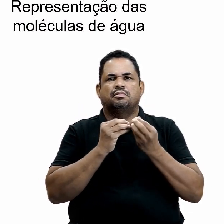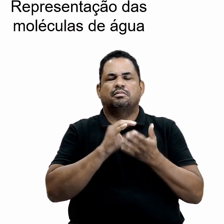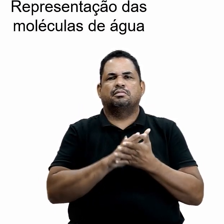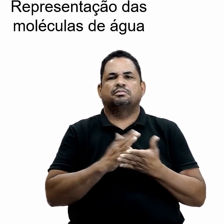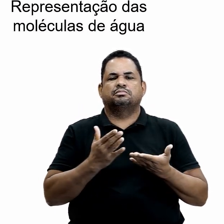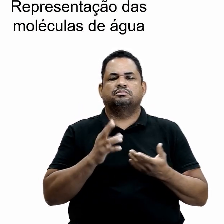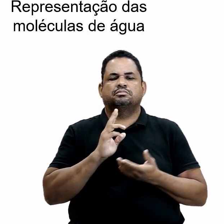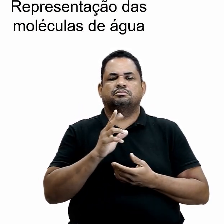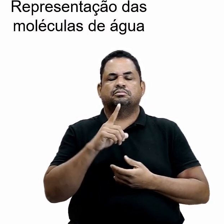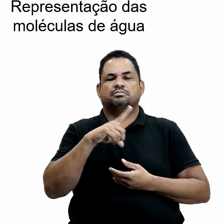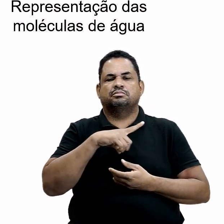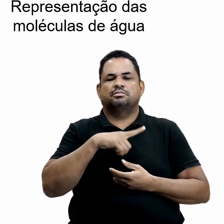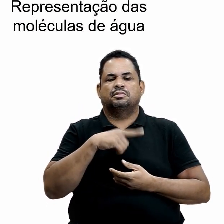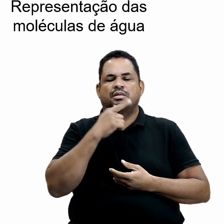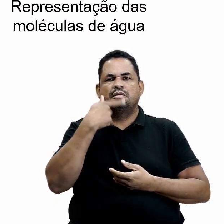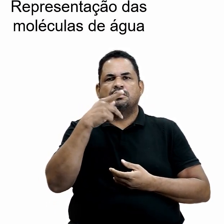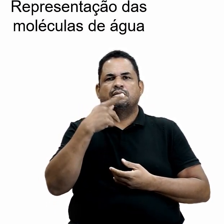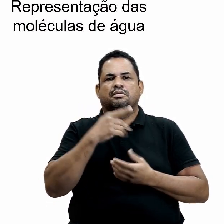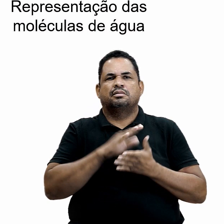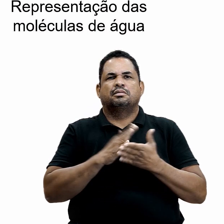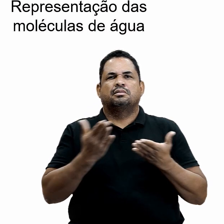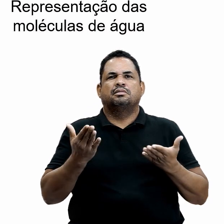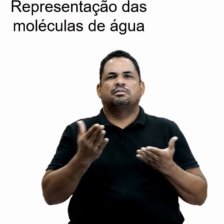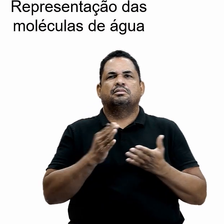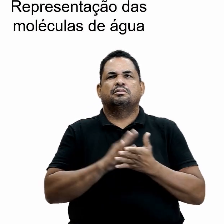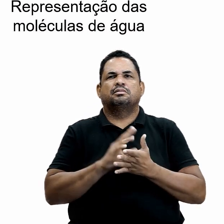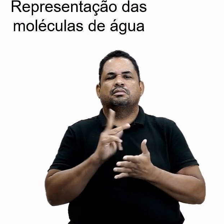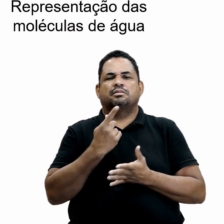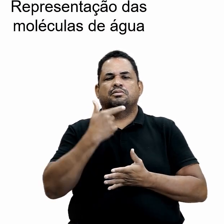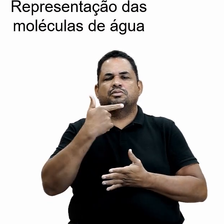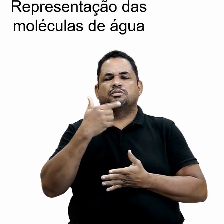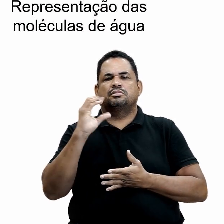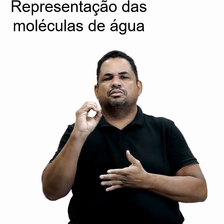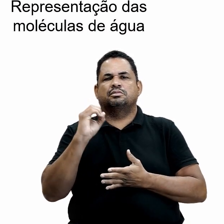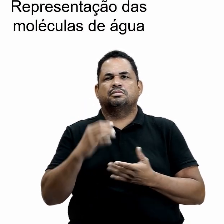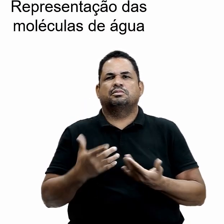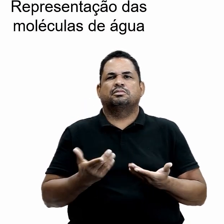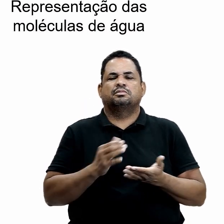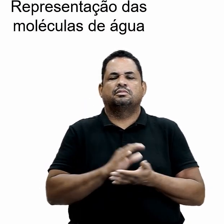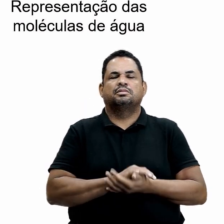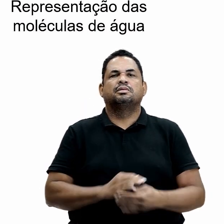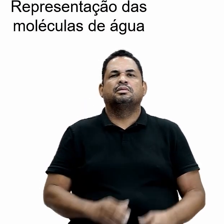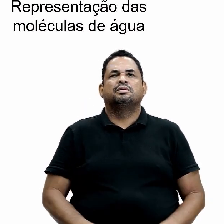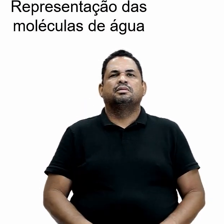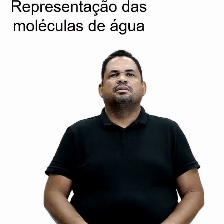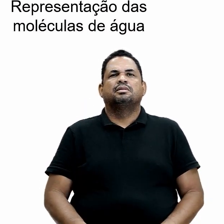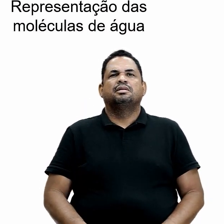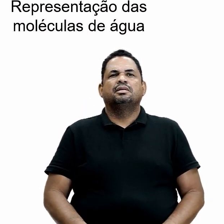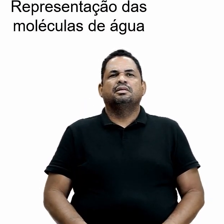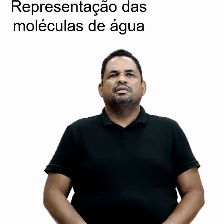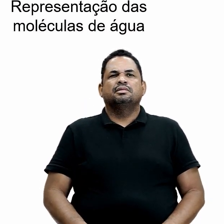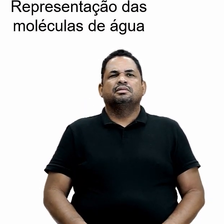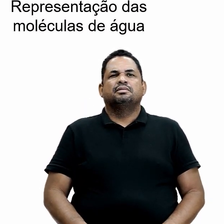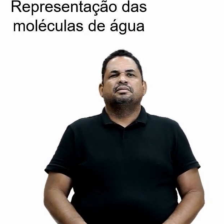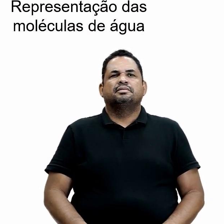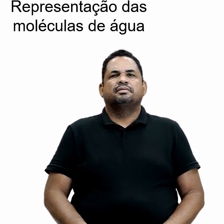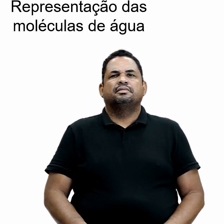Sempre que eu falar em água, eu vou falar H2O. Gás carbono, eu vou falar CO2.